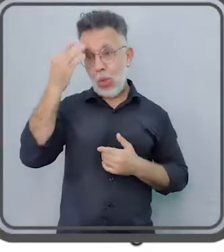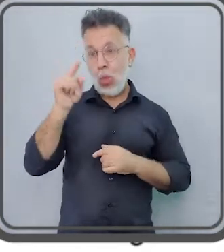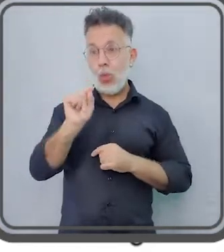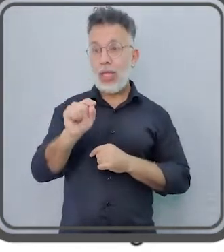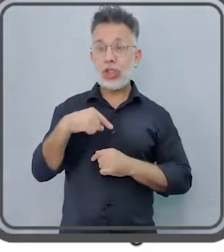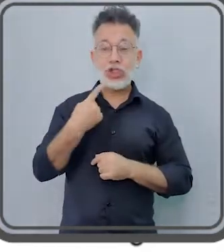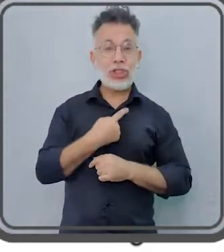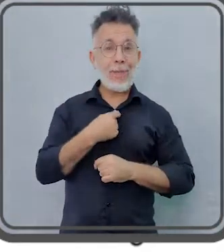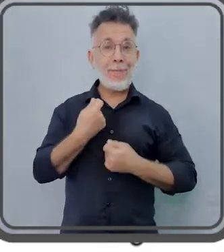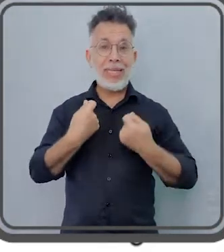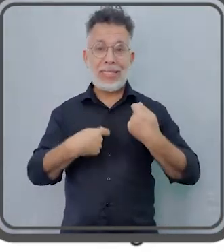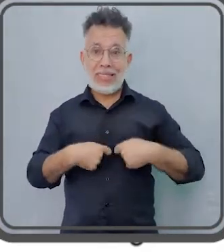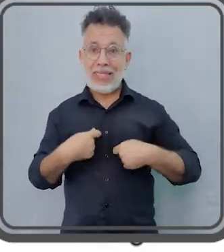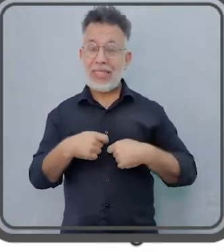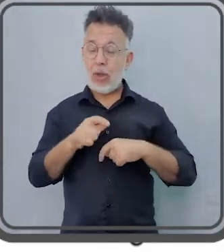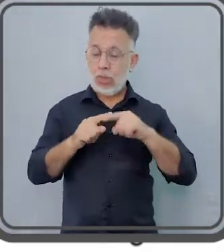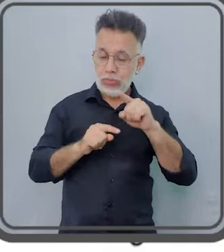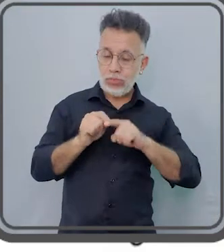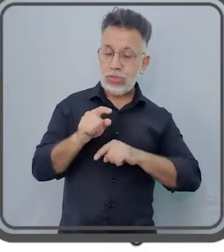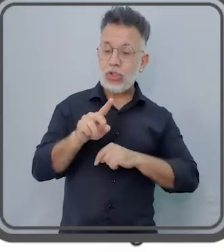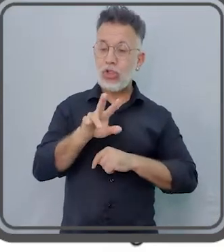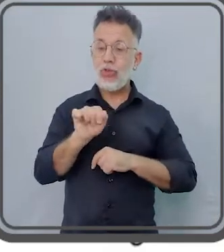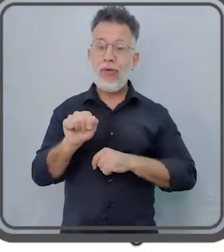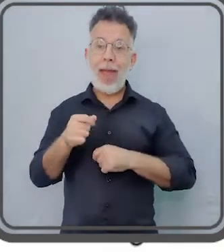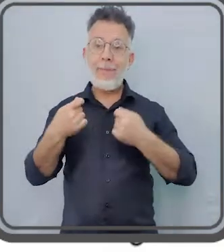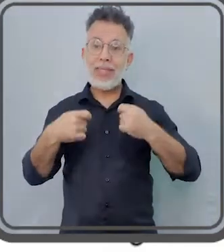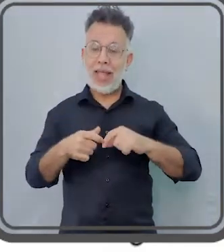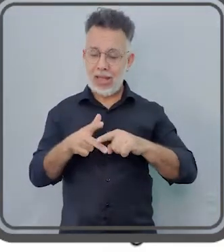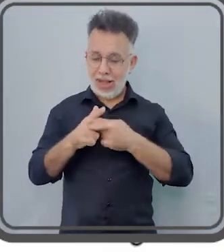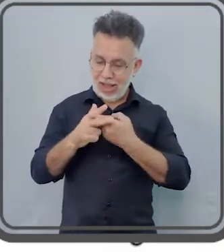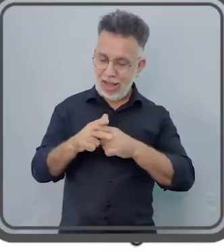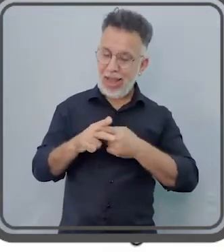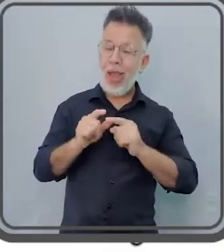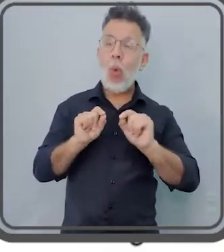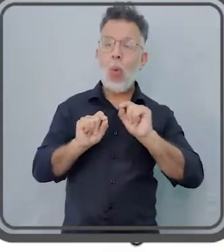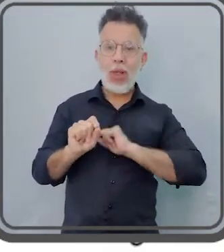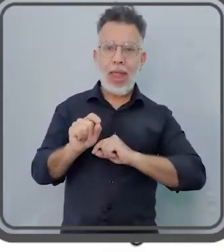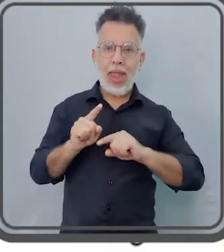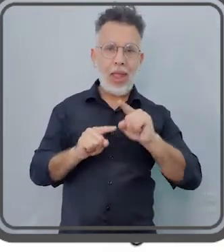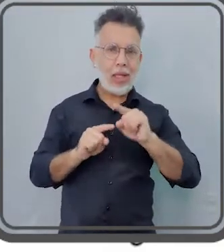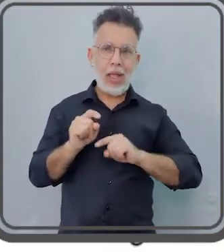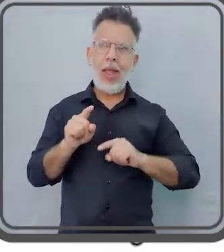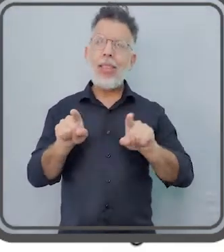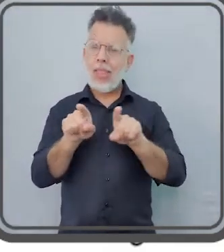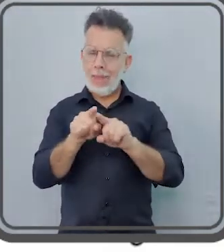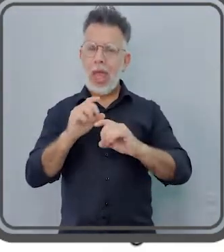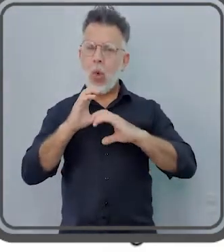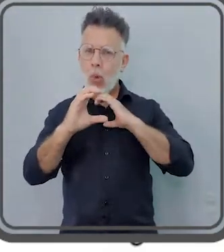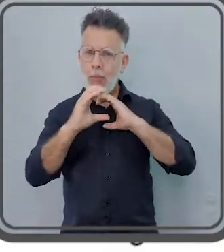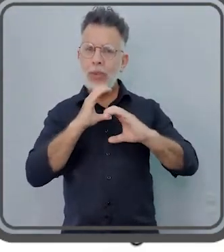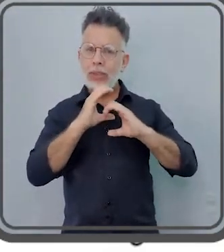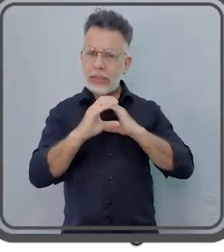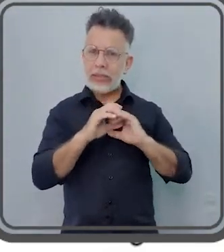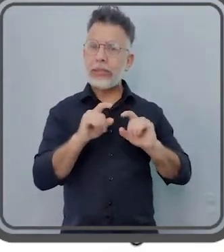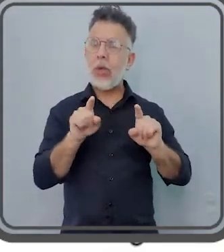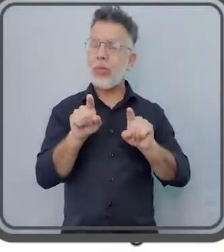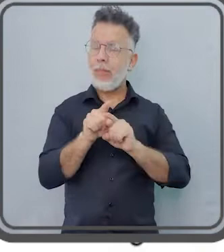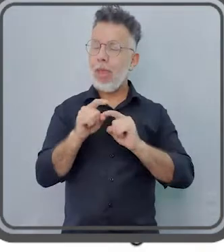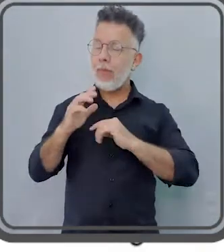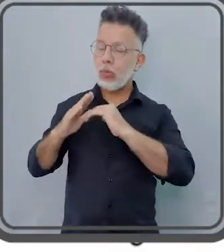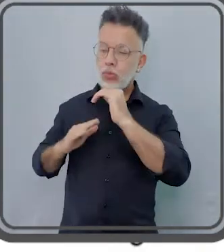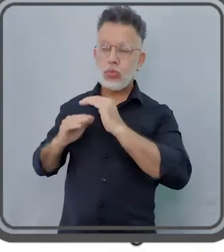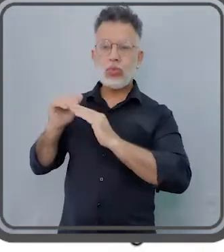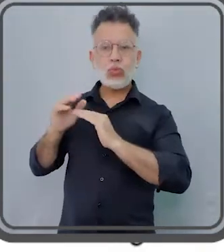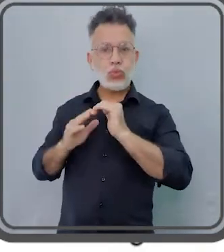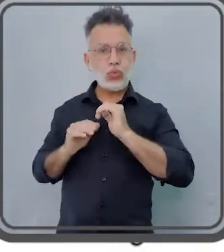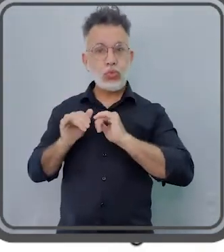vai precisar. E quando eu falo de instrumento, não é necessariamente produto, até comunicação, né? Muitos criadores de conteúdo sobre sexualidade,